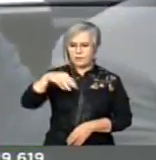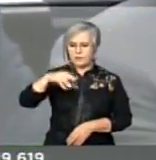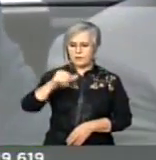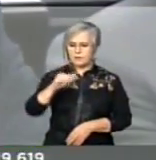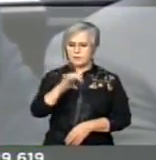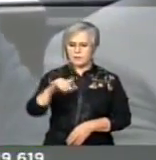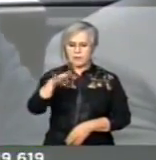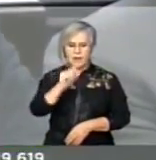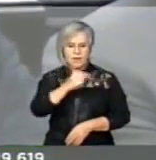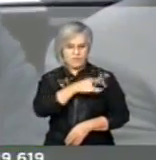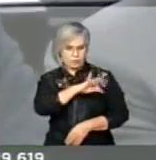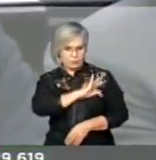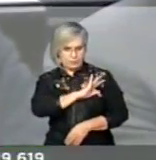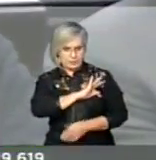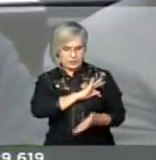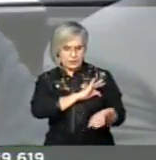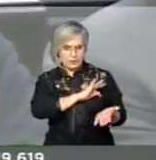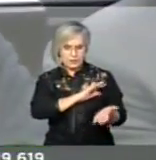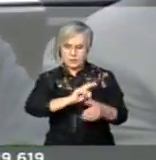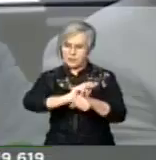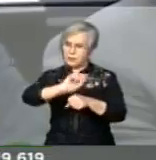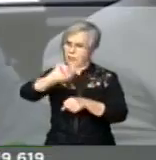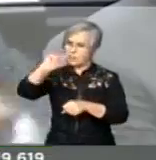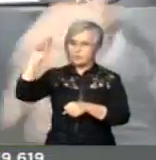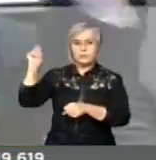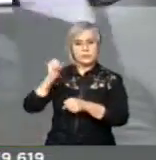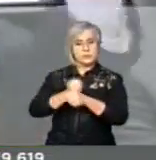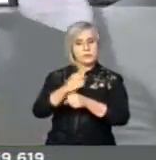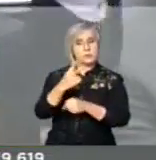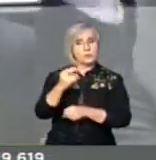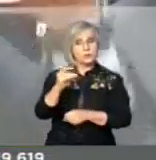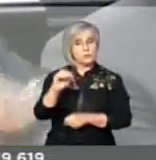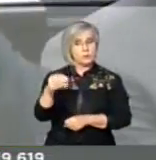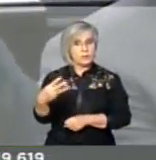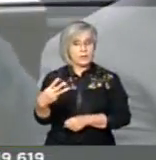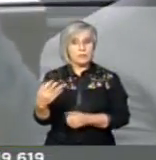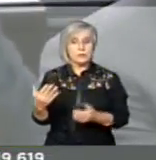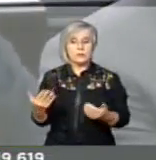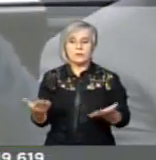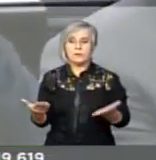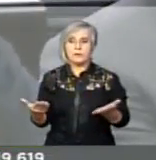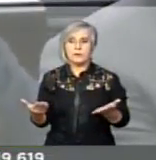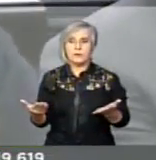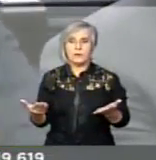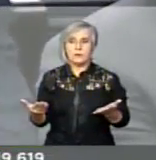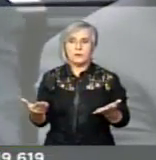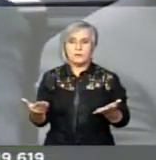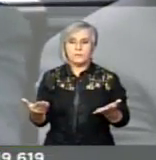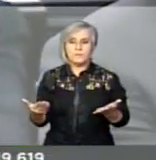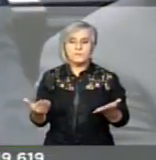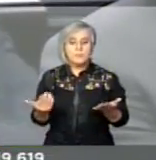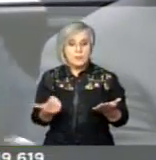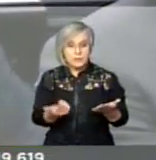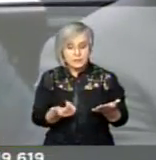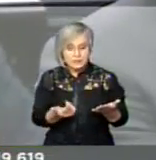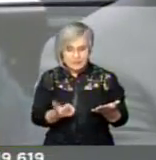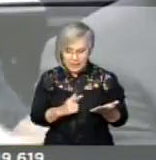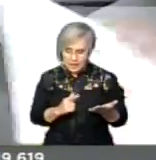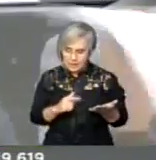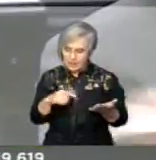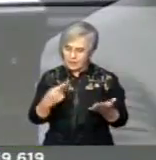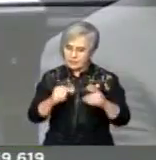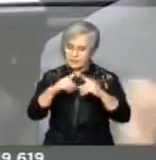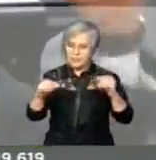se estabeleceu no Brasil desde 2003, o grande capo dessa organização criminosa, ele está num hotel de